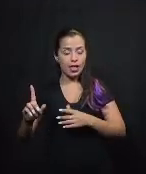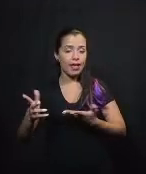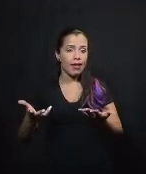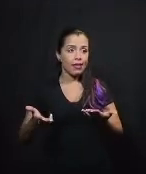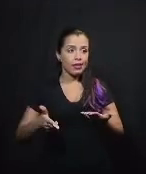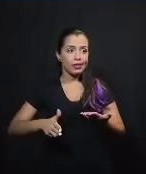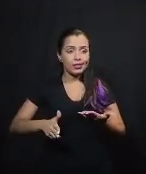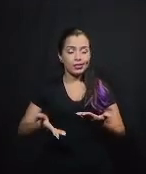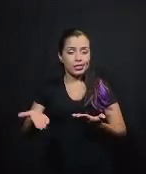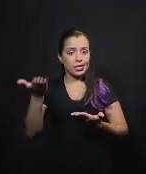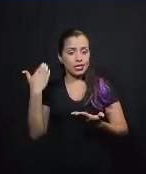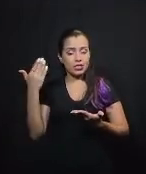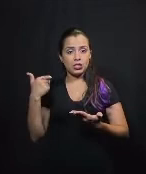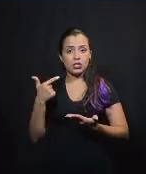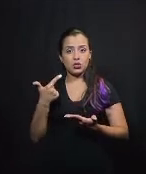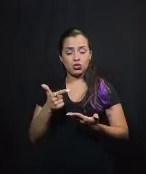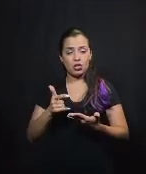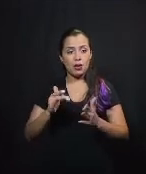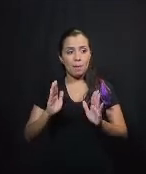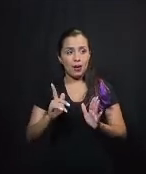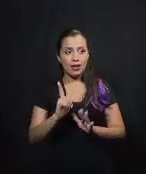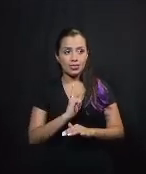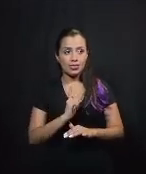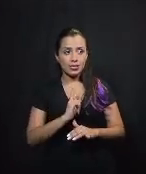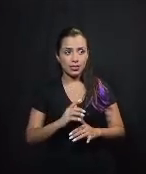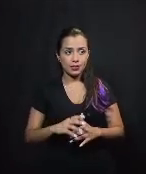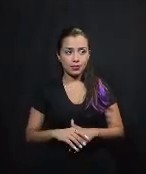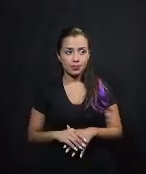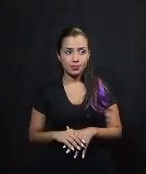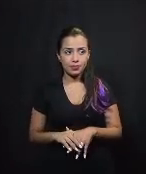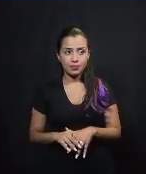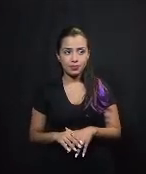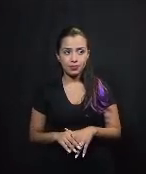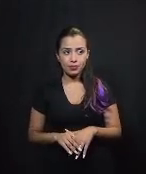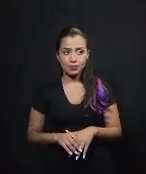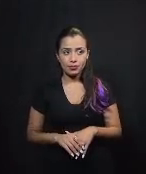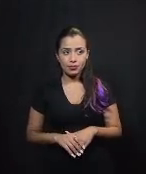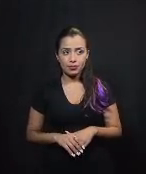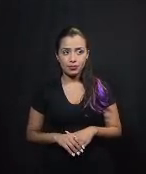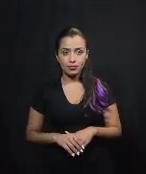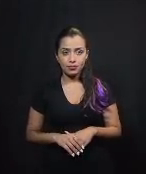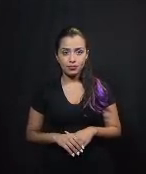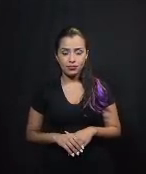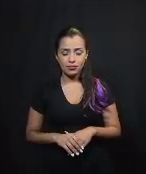vazio, mas tem os seus santos. Tem